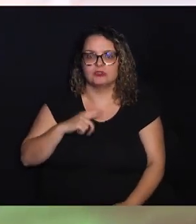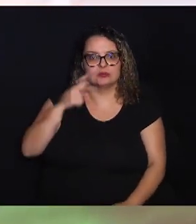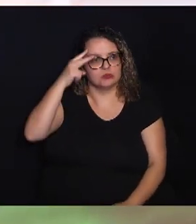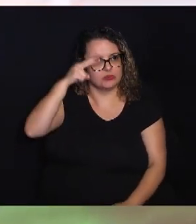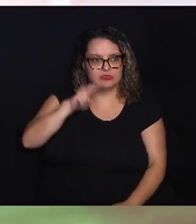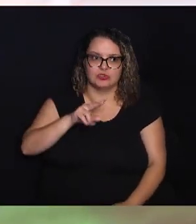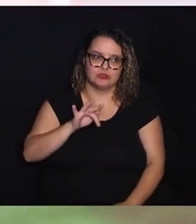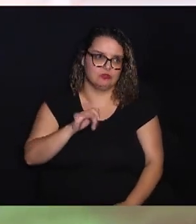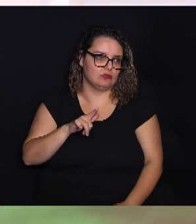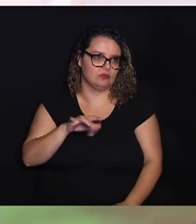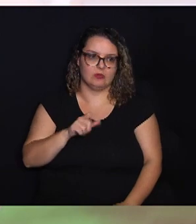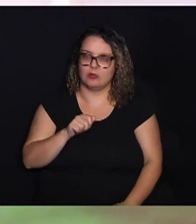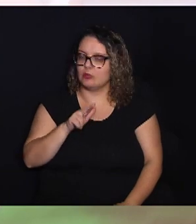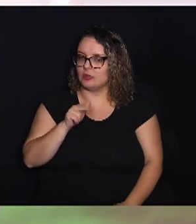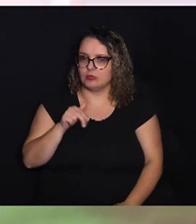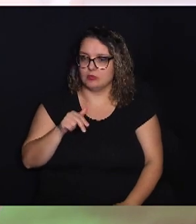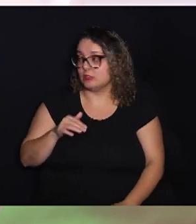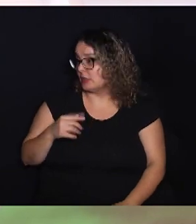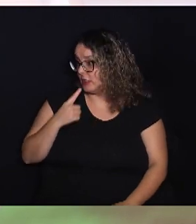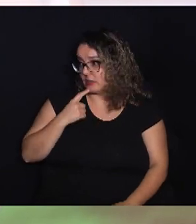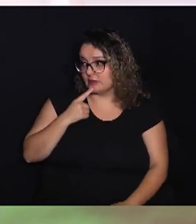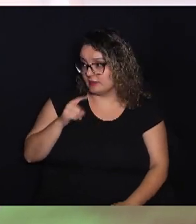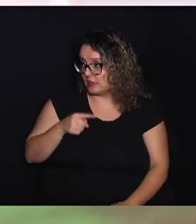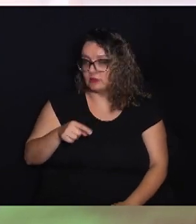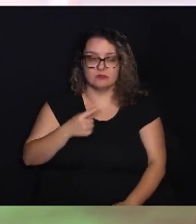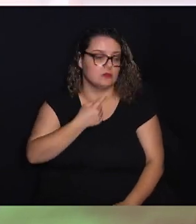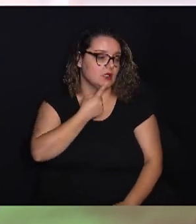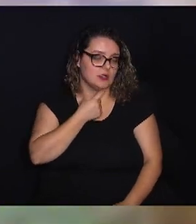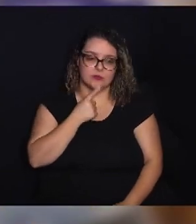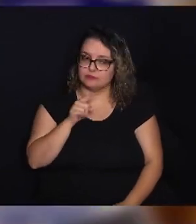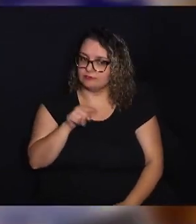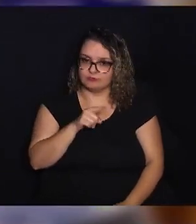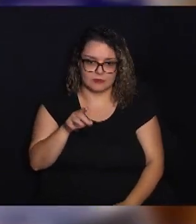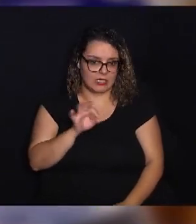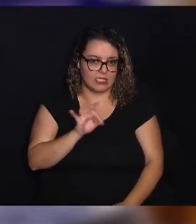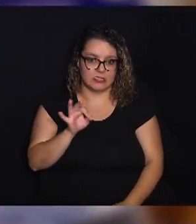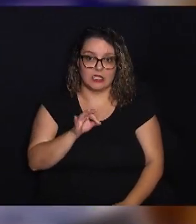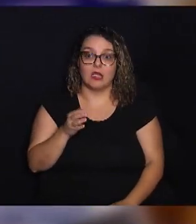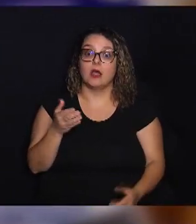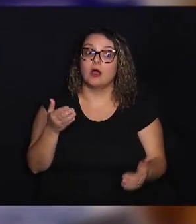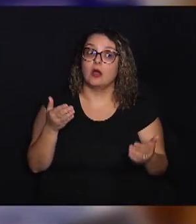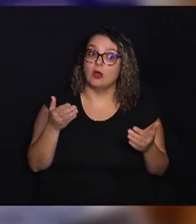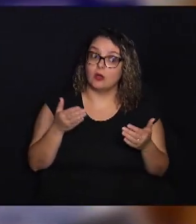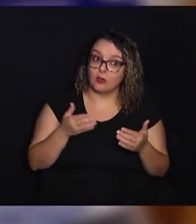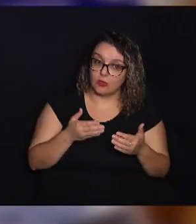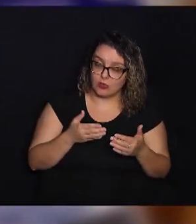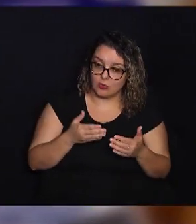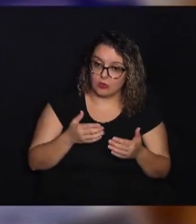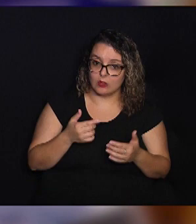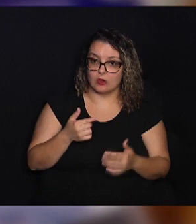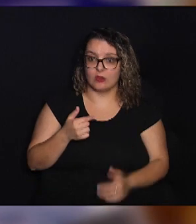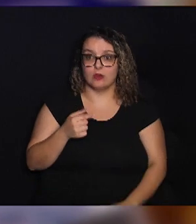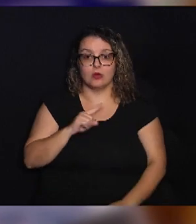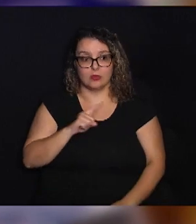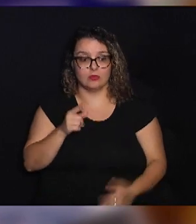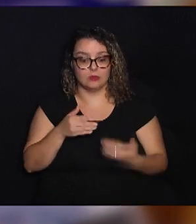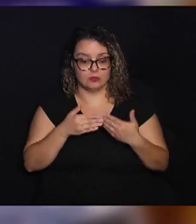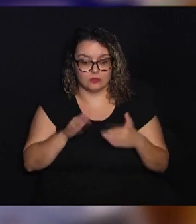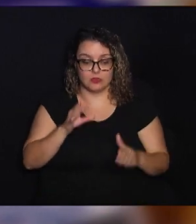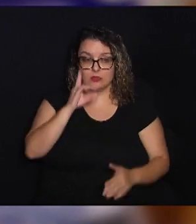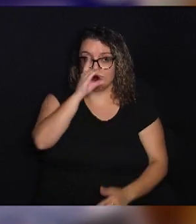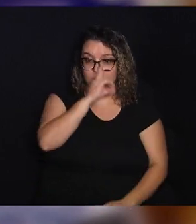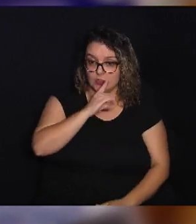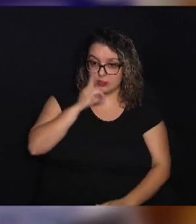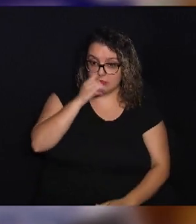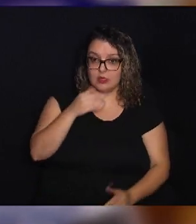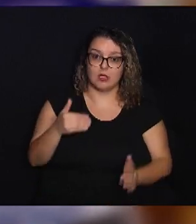folga. Nunca. Nem feriados? Nem feriados. Agora que a loja, eu não estou abrindo aos domingos,